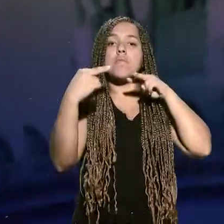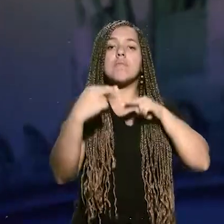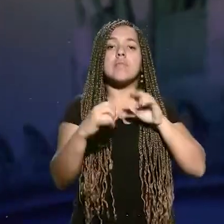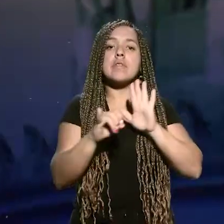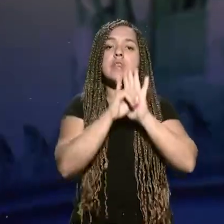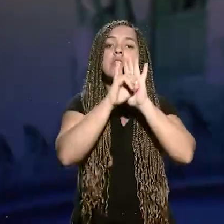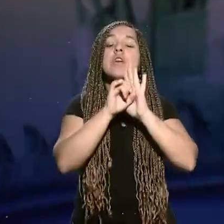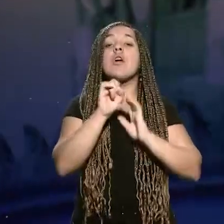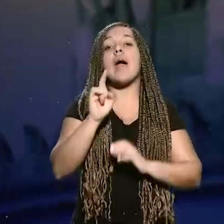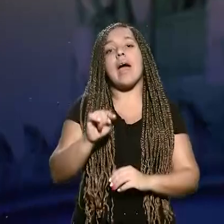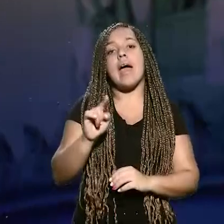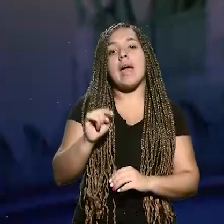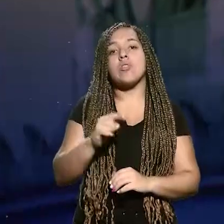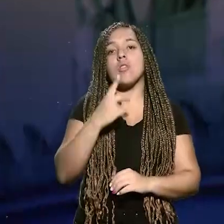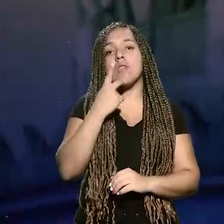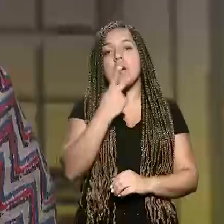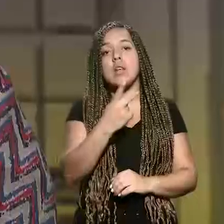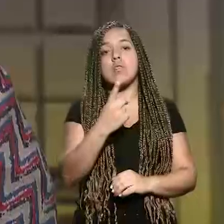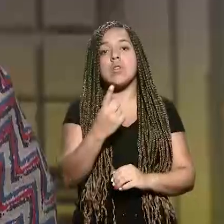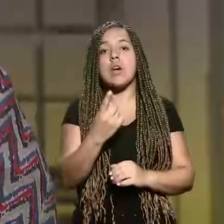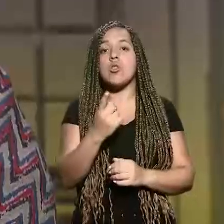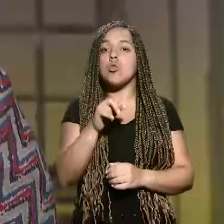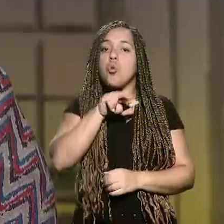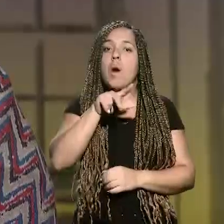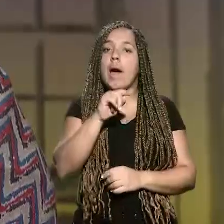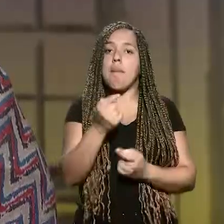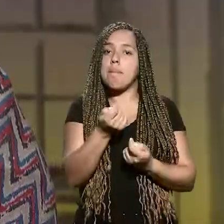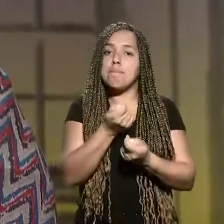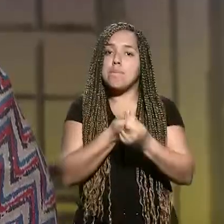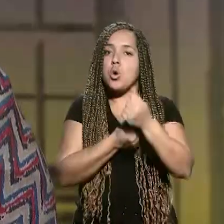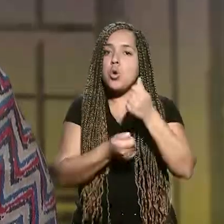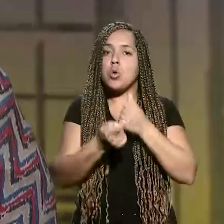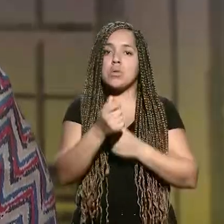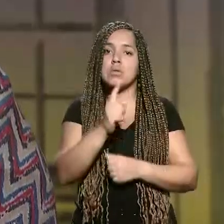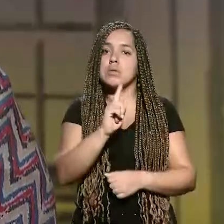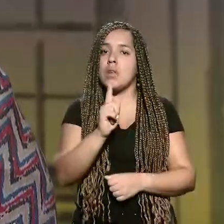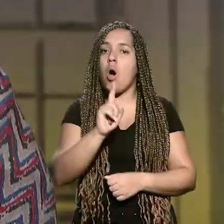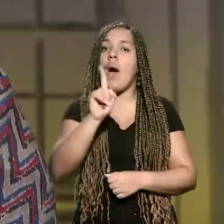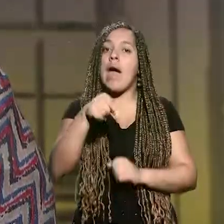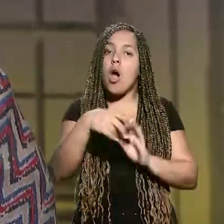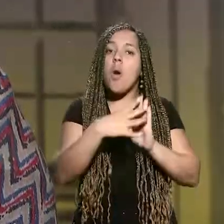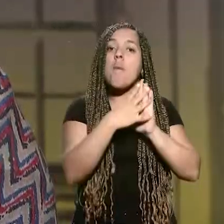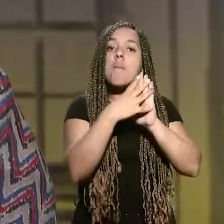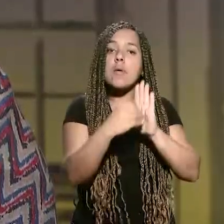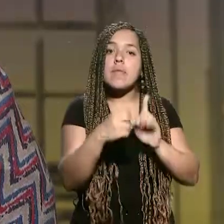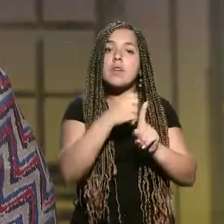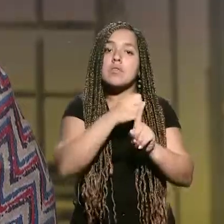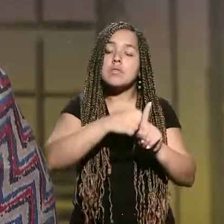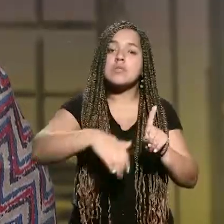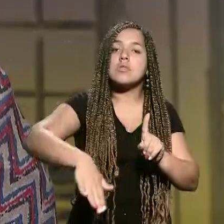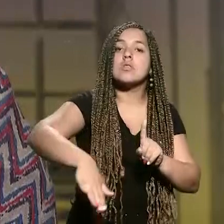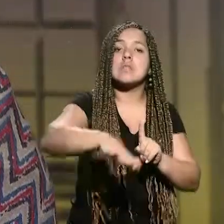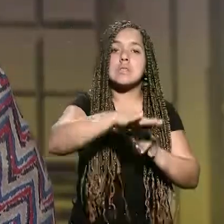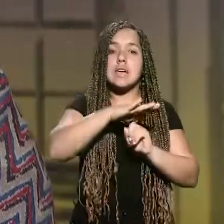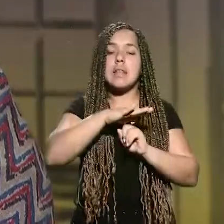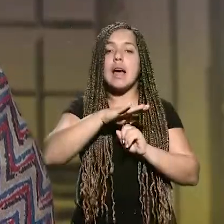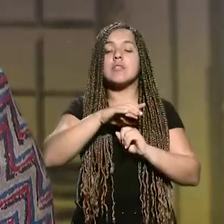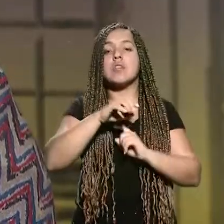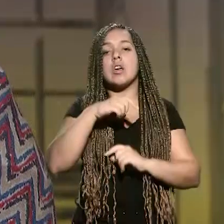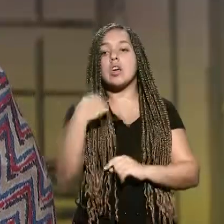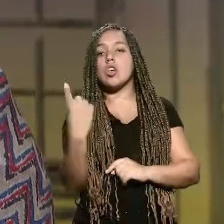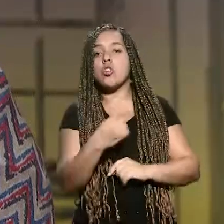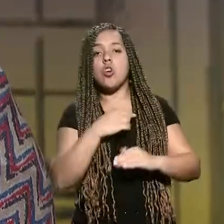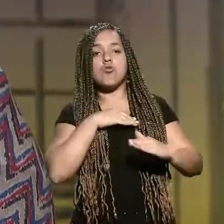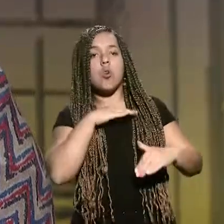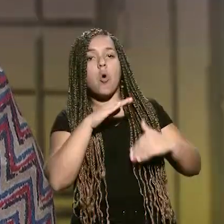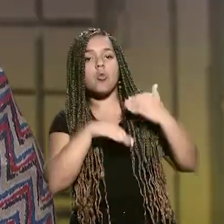se identifica ali. Pois é, mas assim, eu não estou falando de exceção, não. Na verdade, eu estou falando de um modelo de